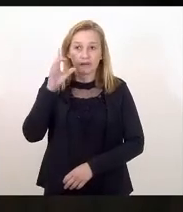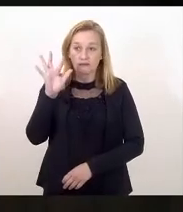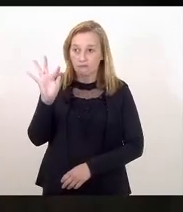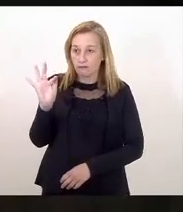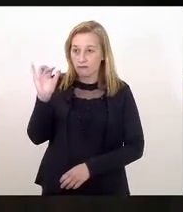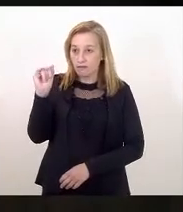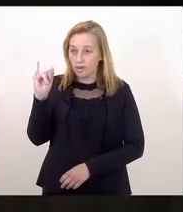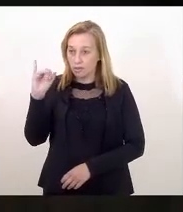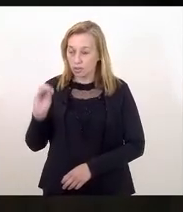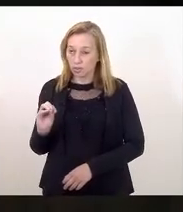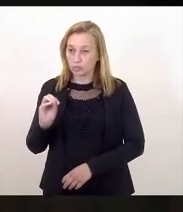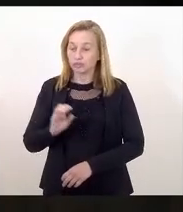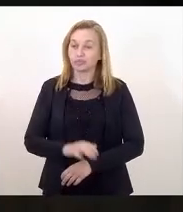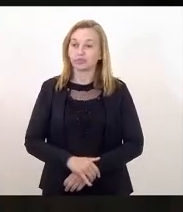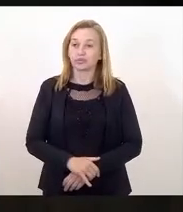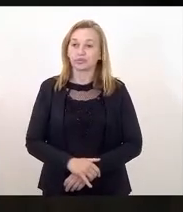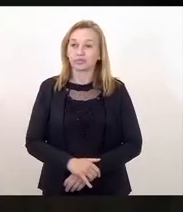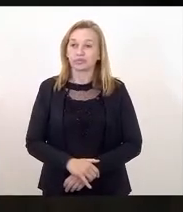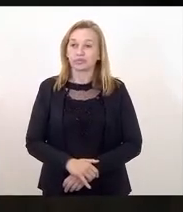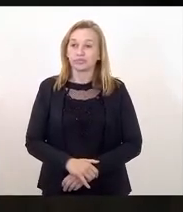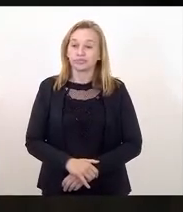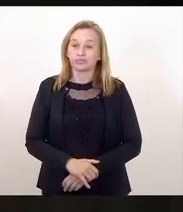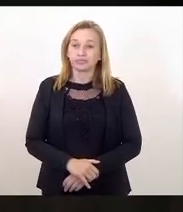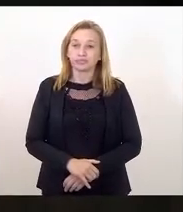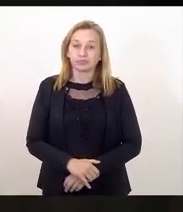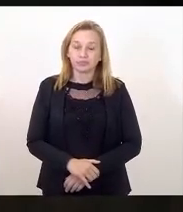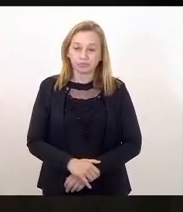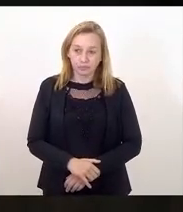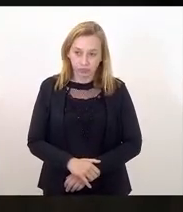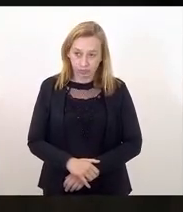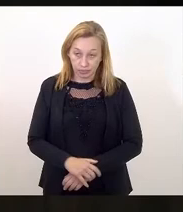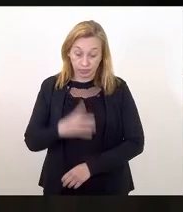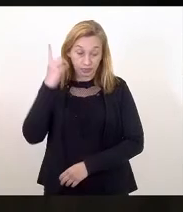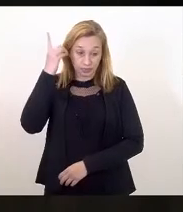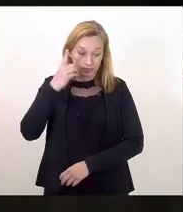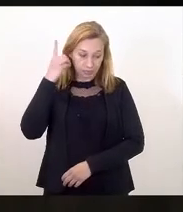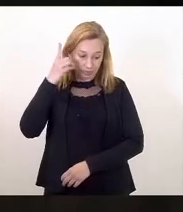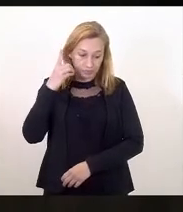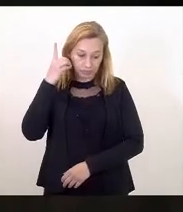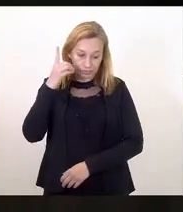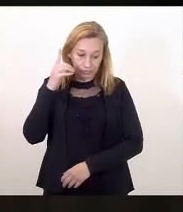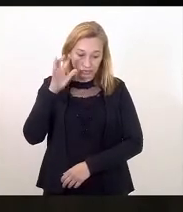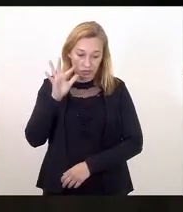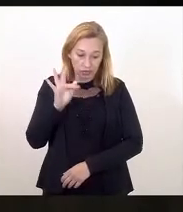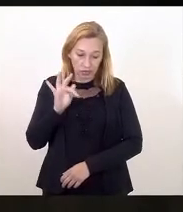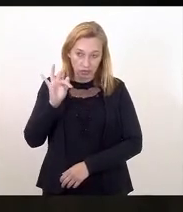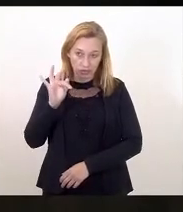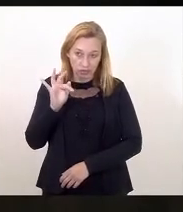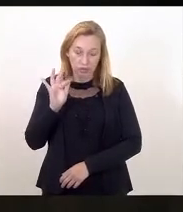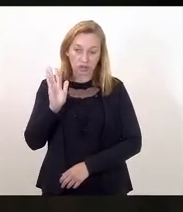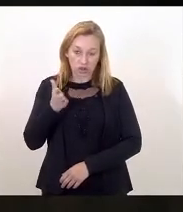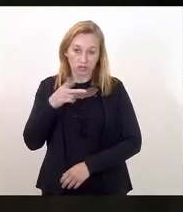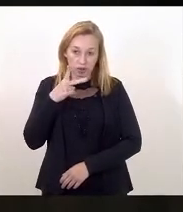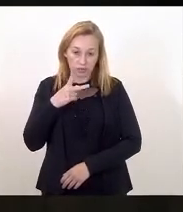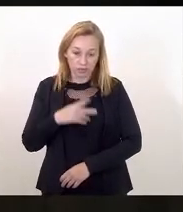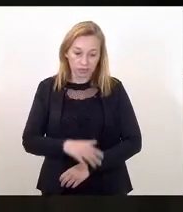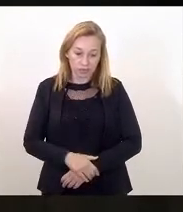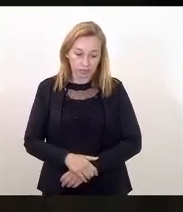Silva. Deputado Fábio Silva. Deputado Filipe... Não, já chamei aqui.